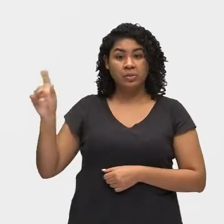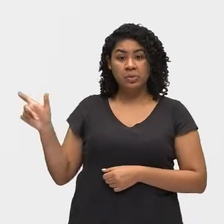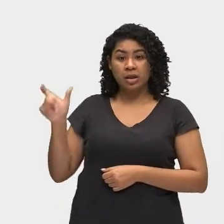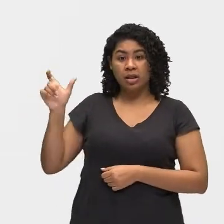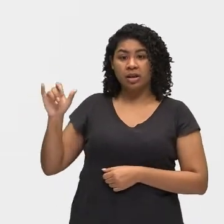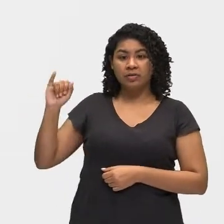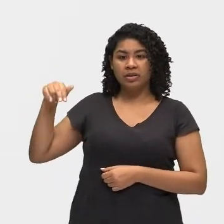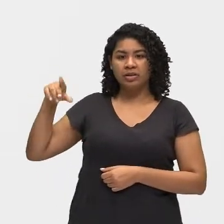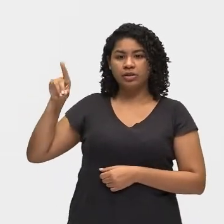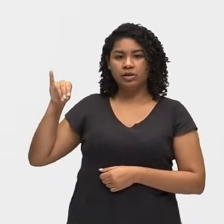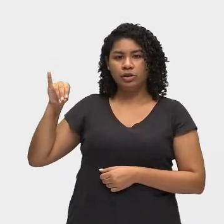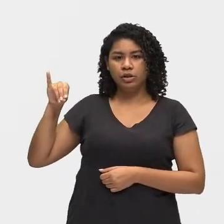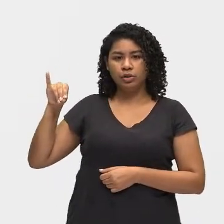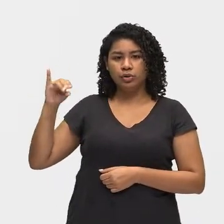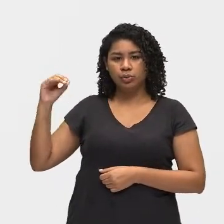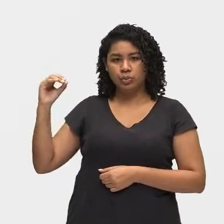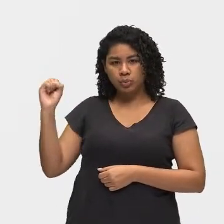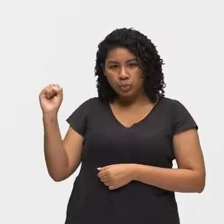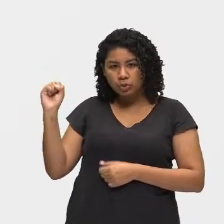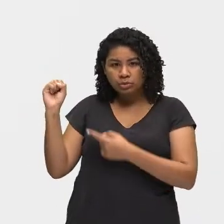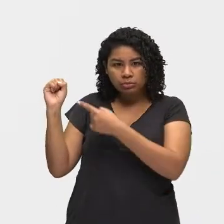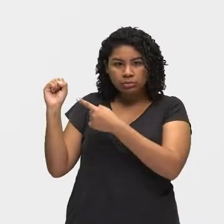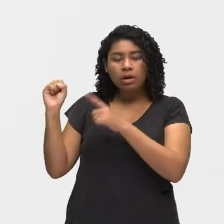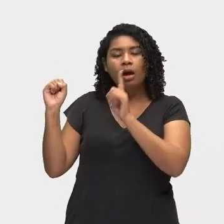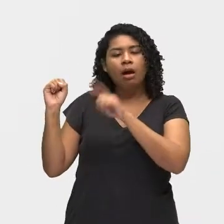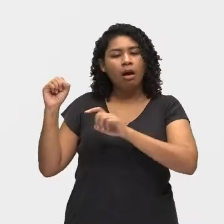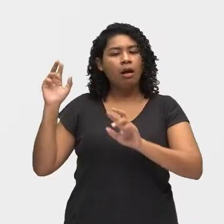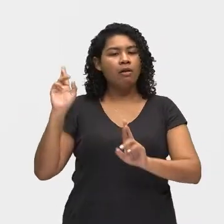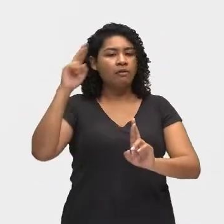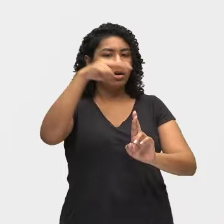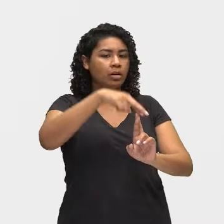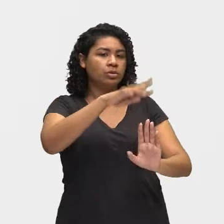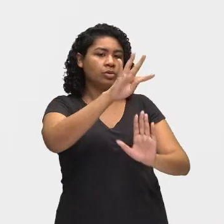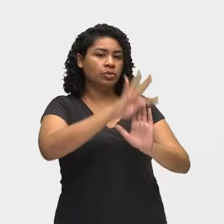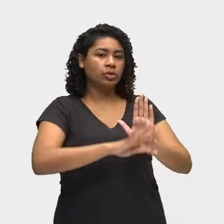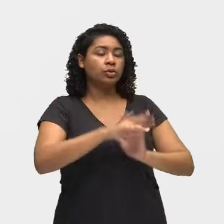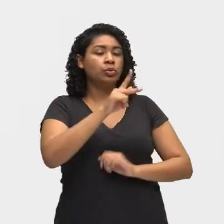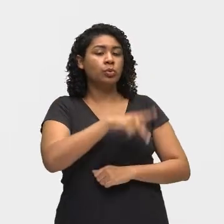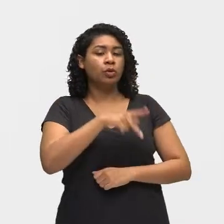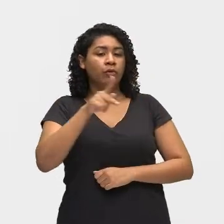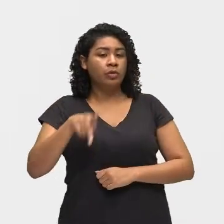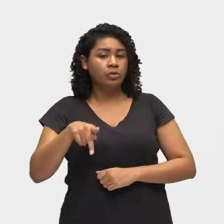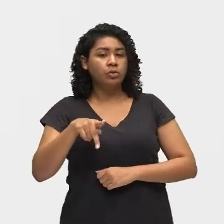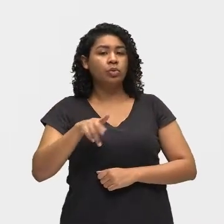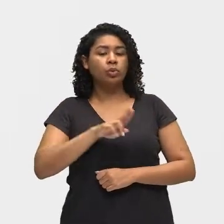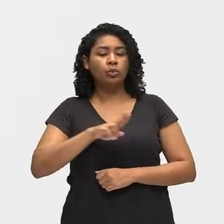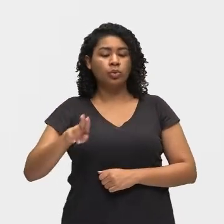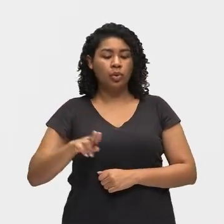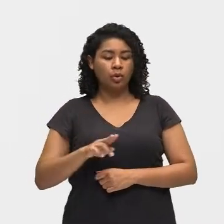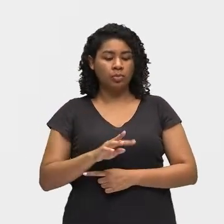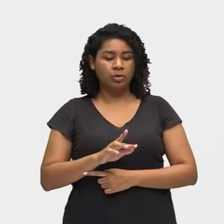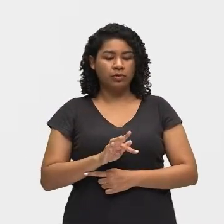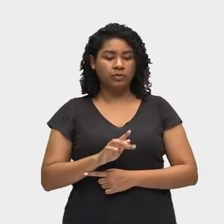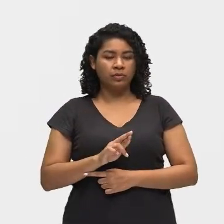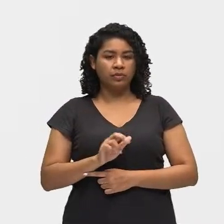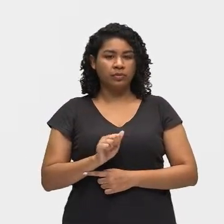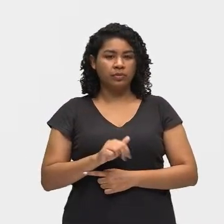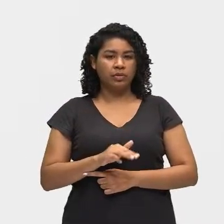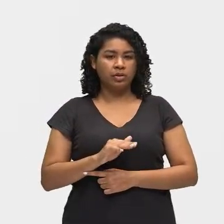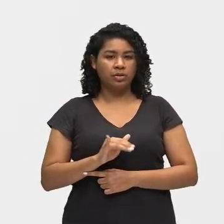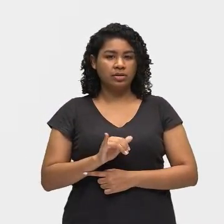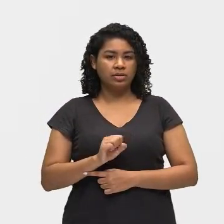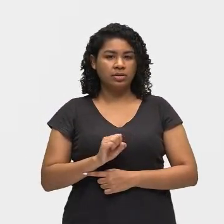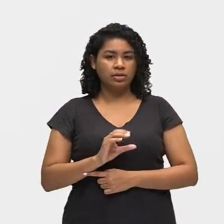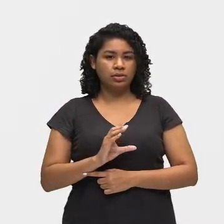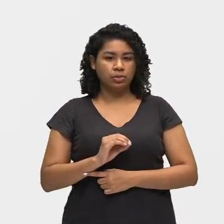utilizando porque nós estamos fazendo uma citação ao texto do professor Francisco Jorge dos Santos, ok? E também nós estamos